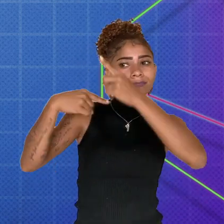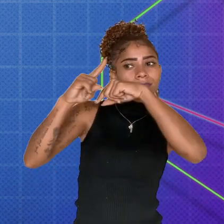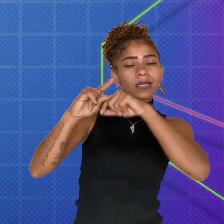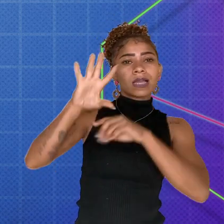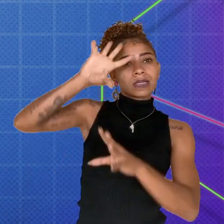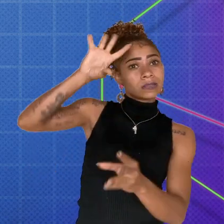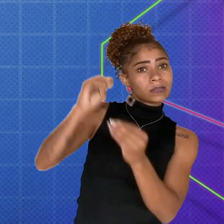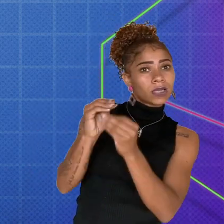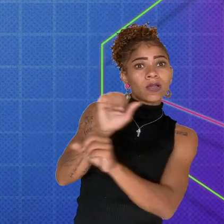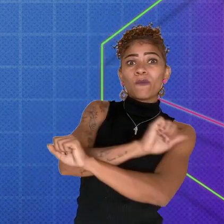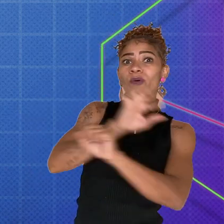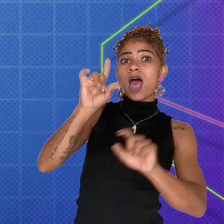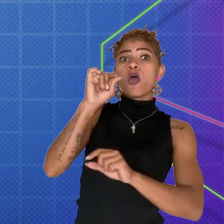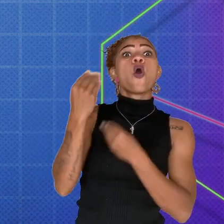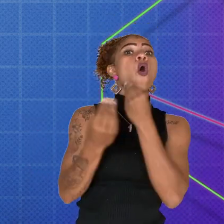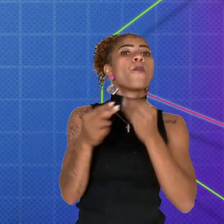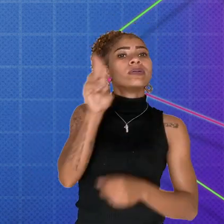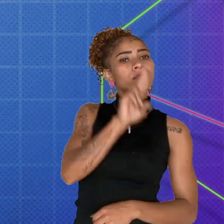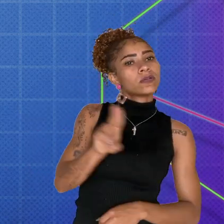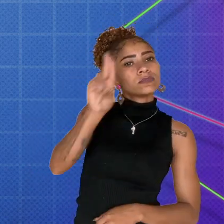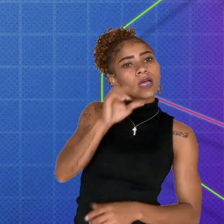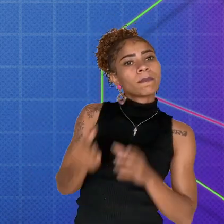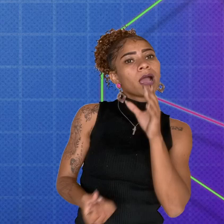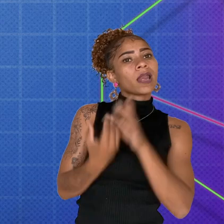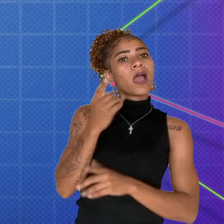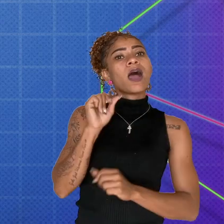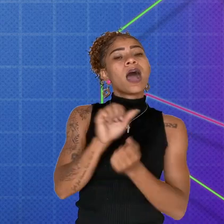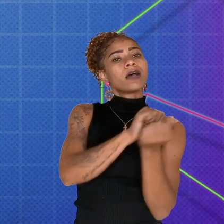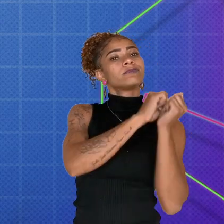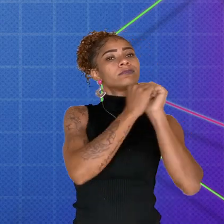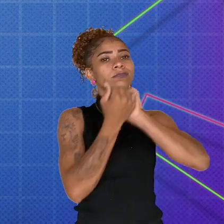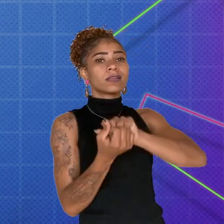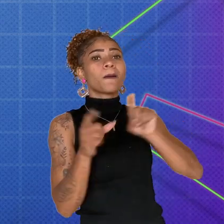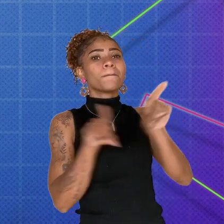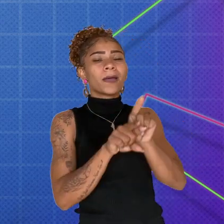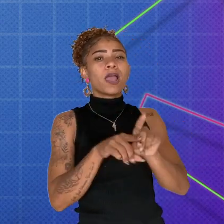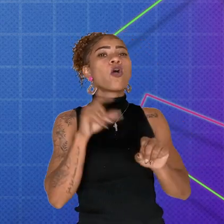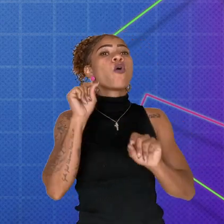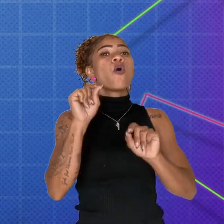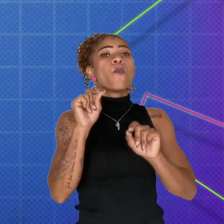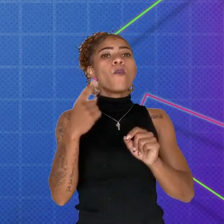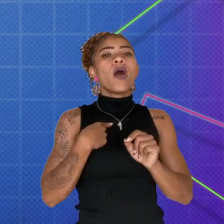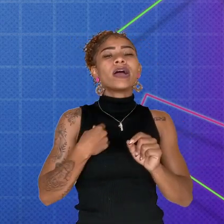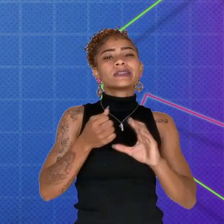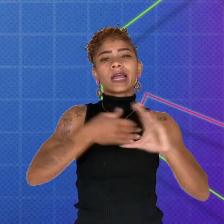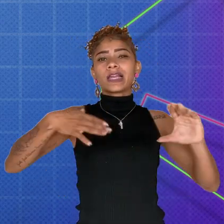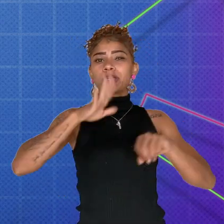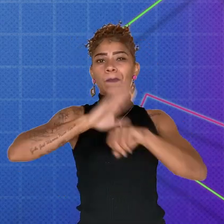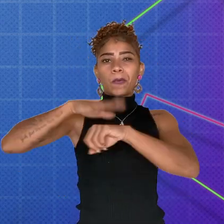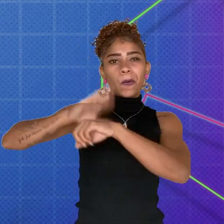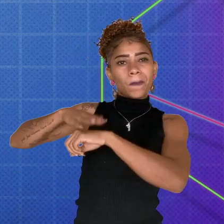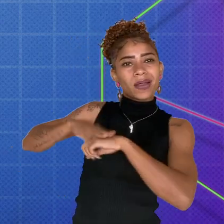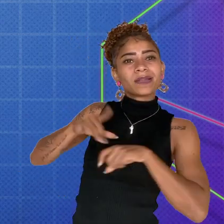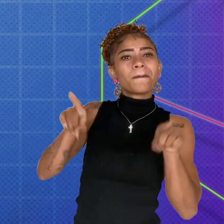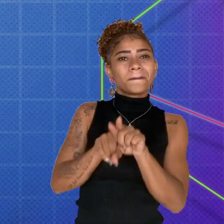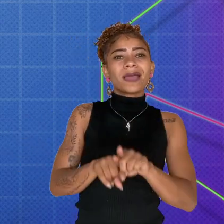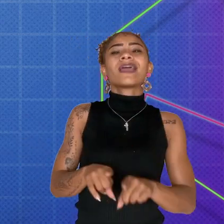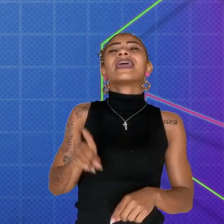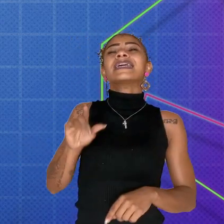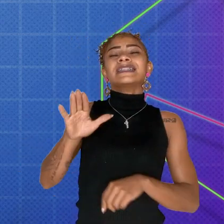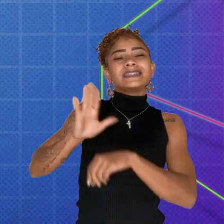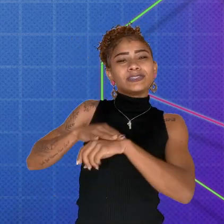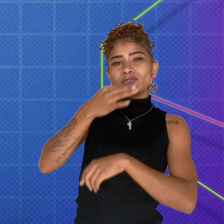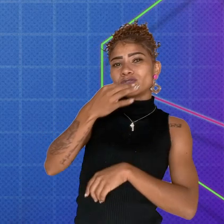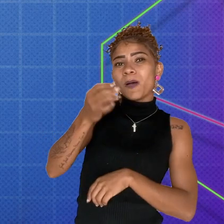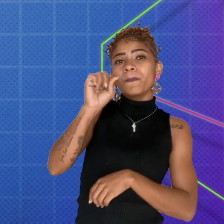jogos compreendam como o som pode ser usado para criar uma atmosfera adequada e como as características de frequência, volume e efeitos